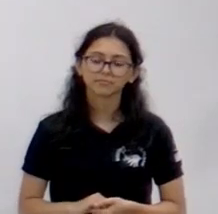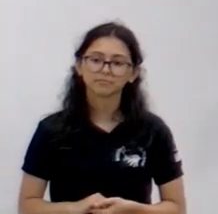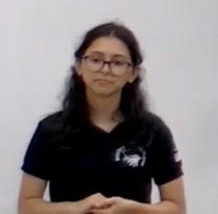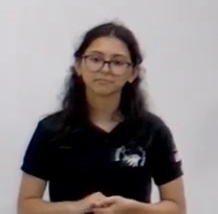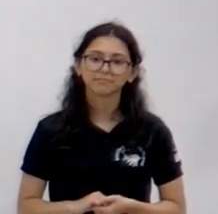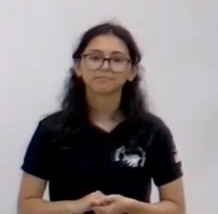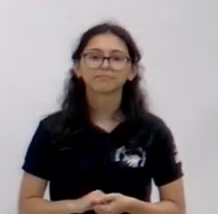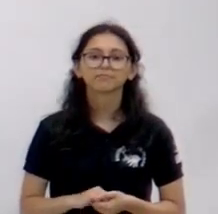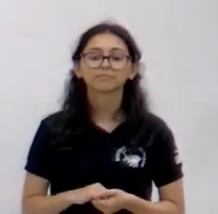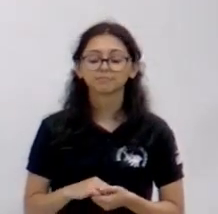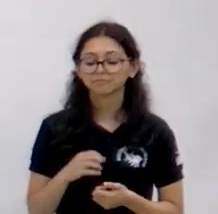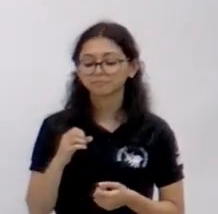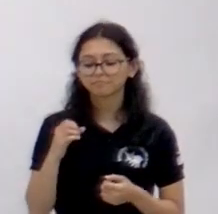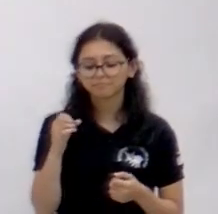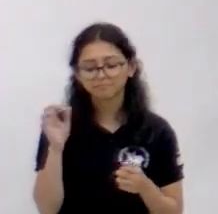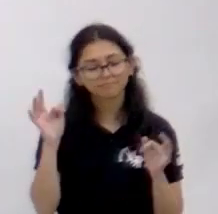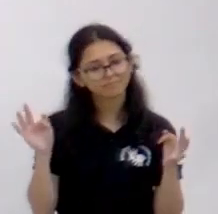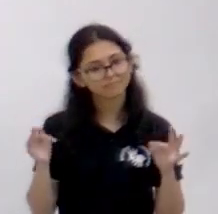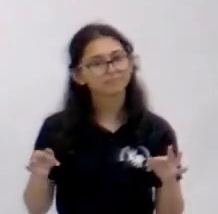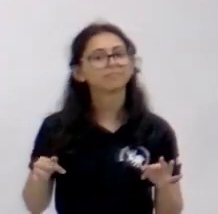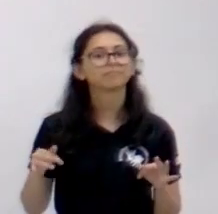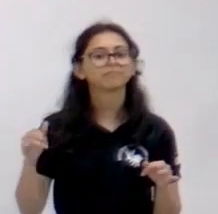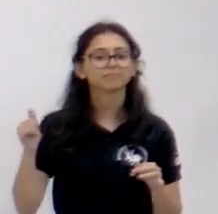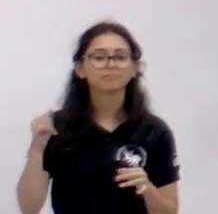Parabéns, Yasemin, parabéns.